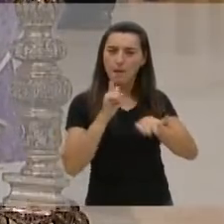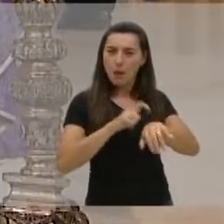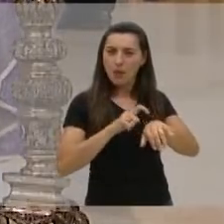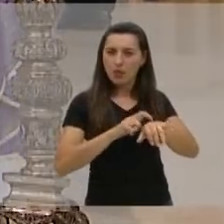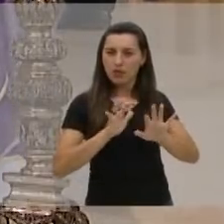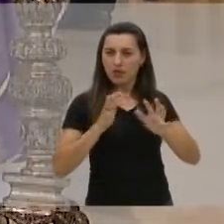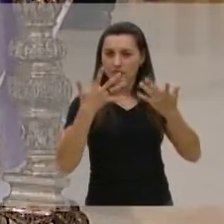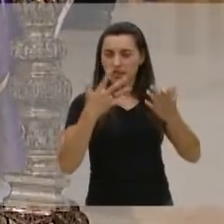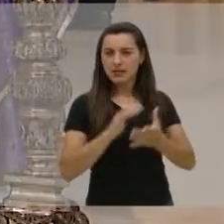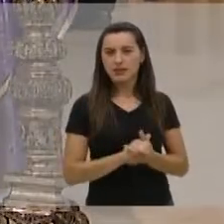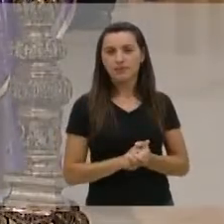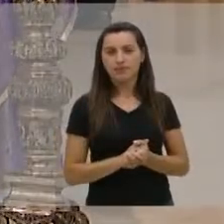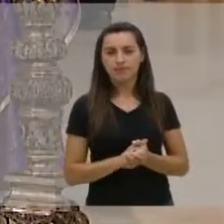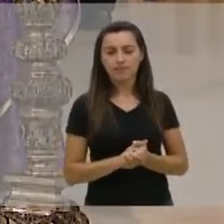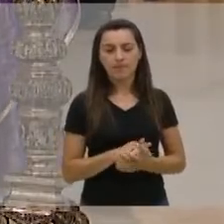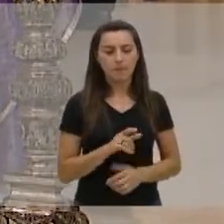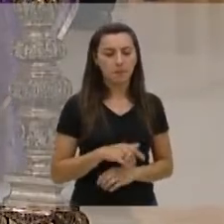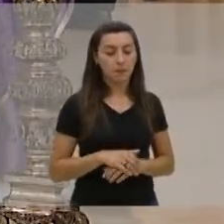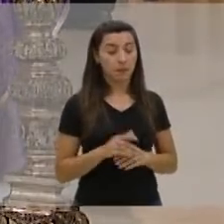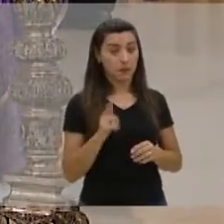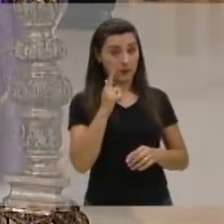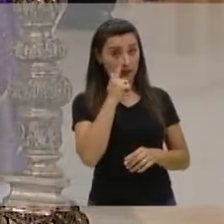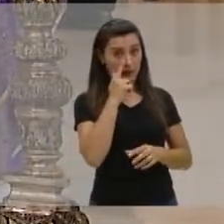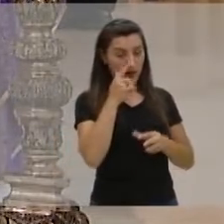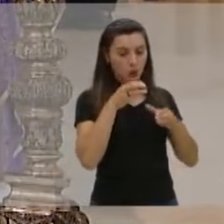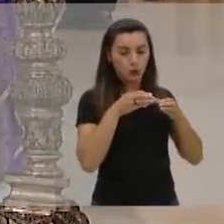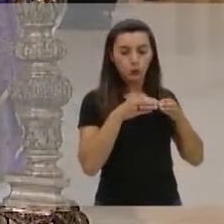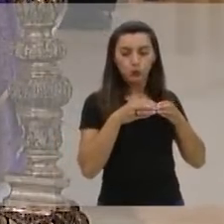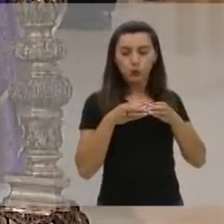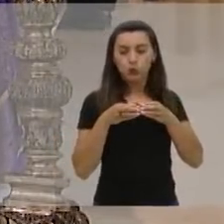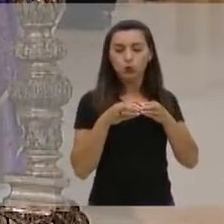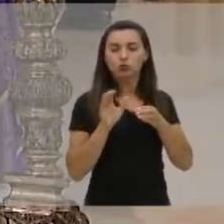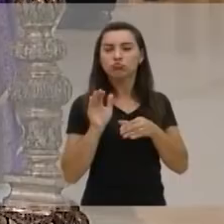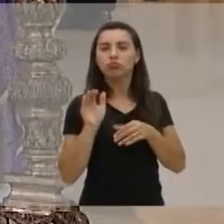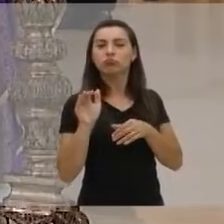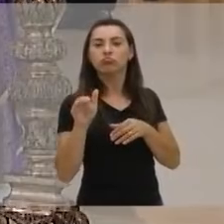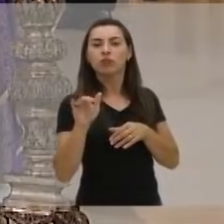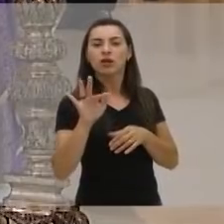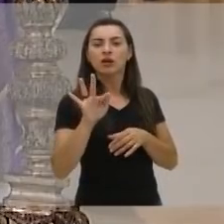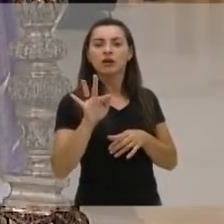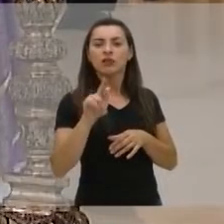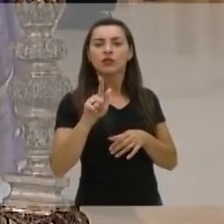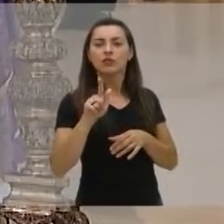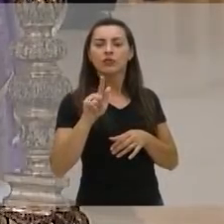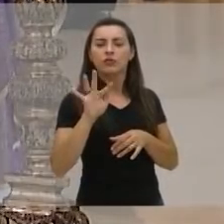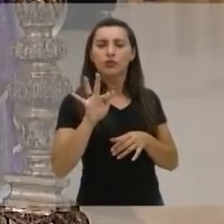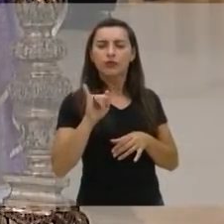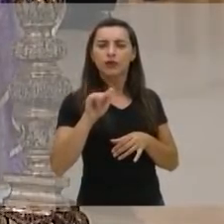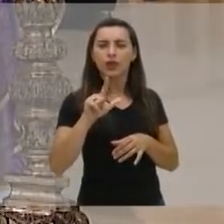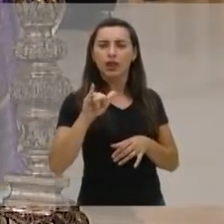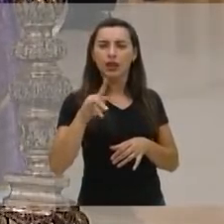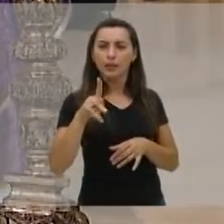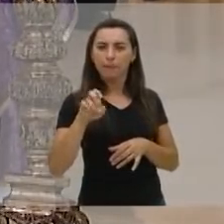Aproximaram-se de Filipe, que era de Betsaida, da Galiléia, e disseram: Senhor,